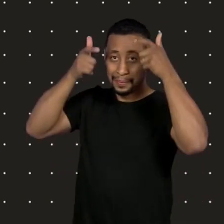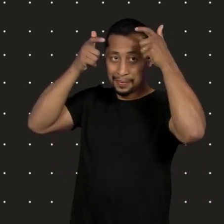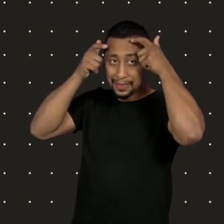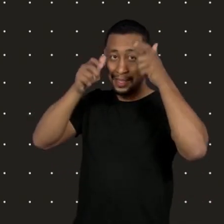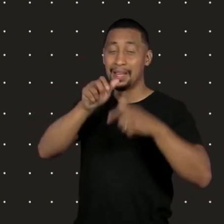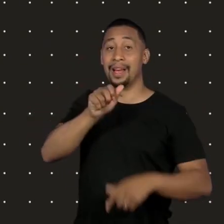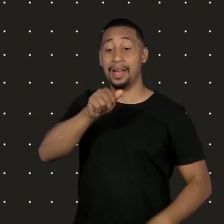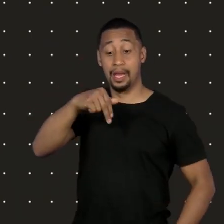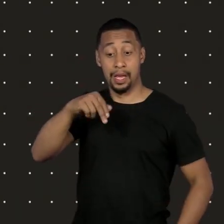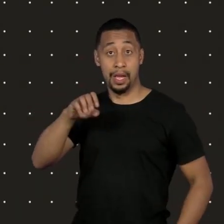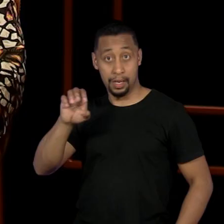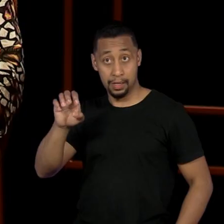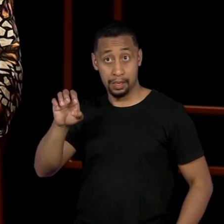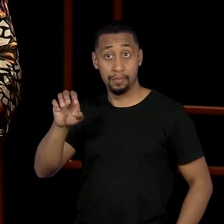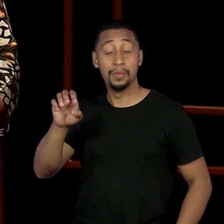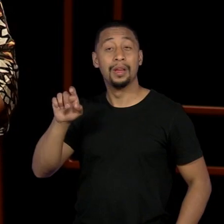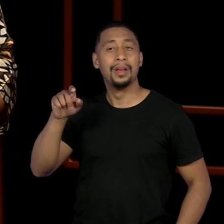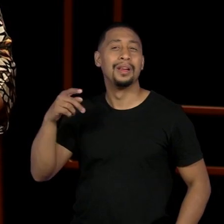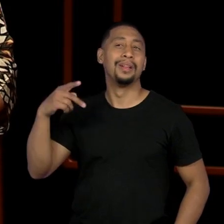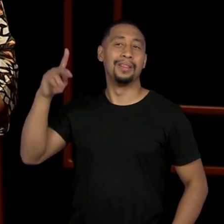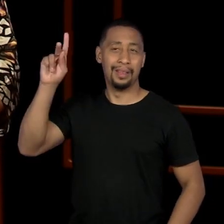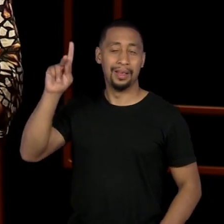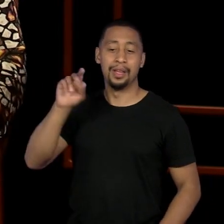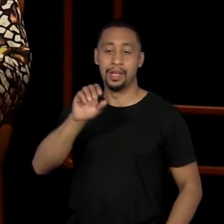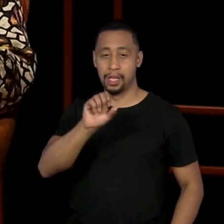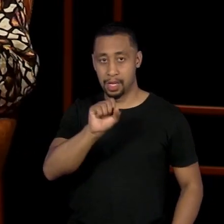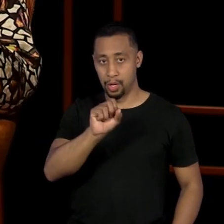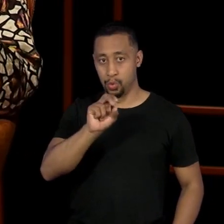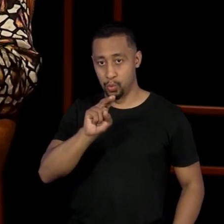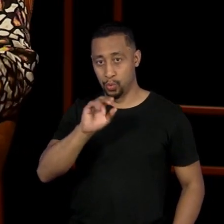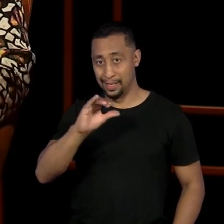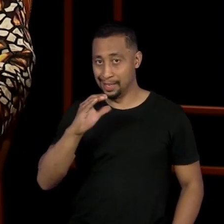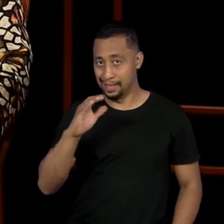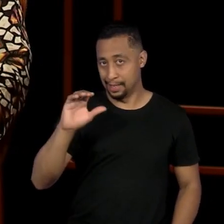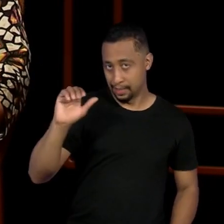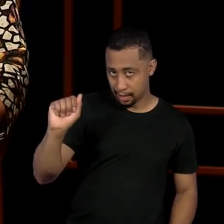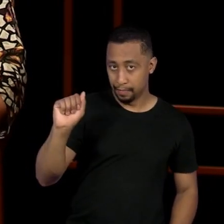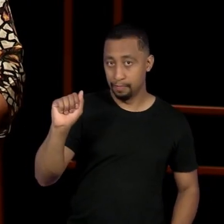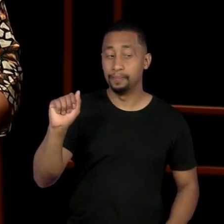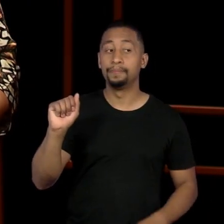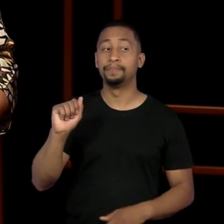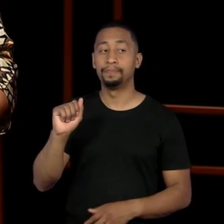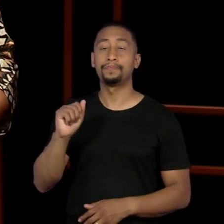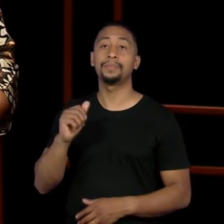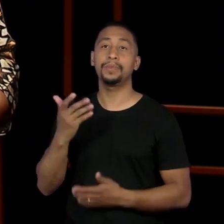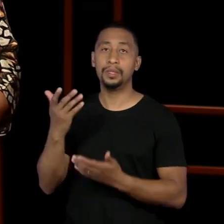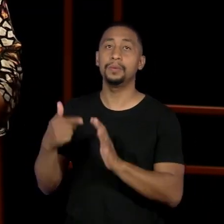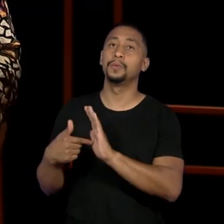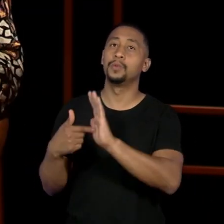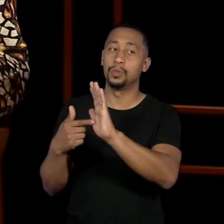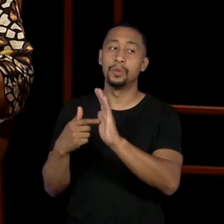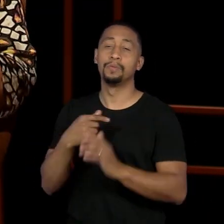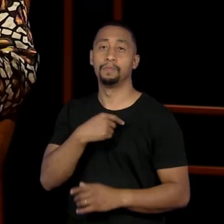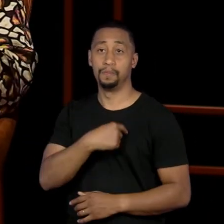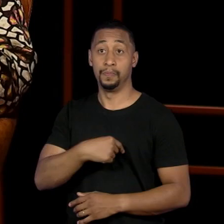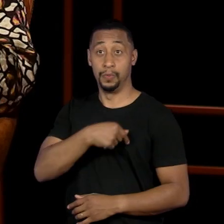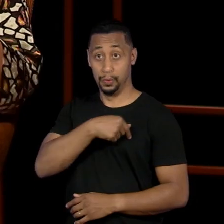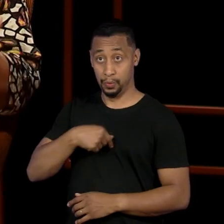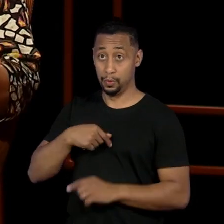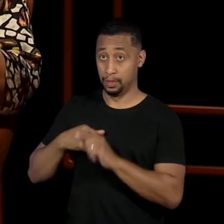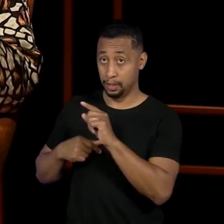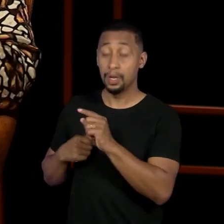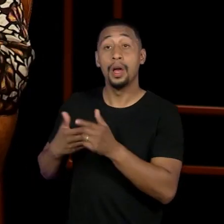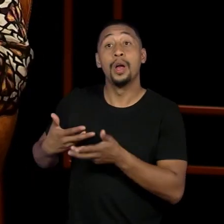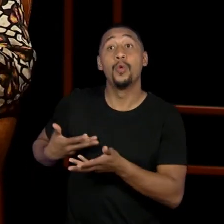Vamos, na Suíça. Vamos, não sei o quê, almoçar, não sei o quê, elas lá, entre elas. Não, que eu estou aqui a tomar conta de